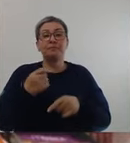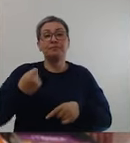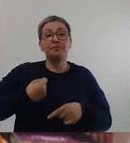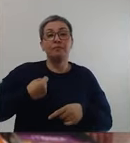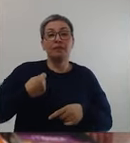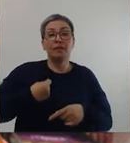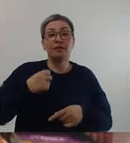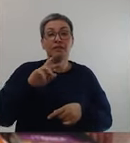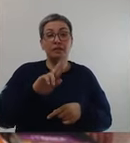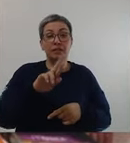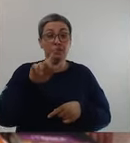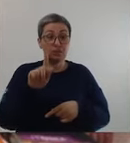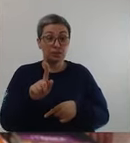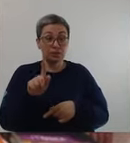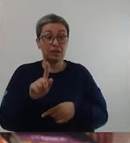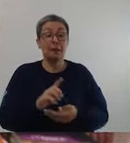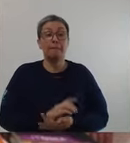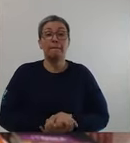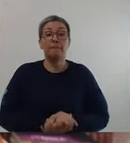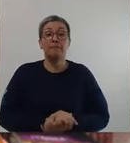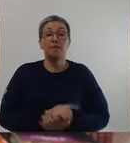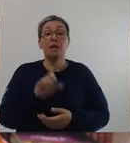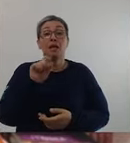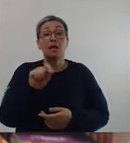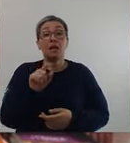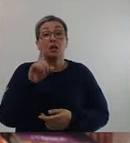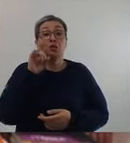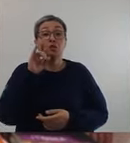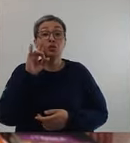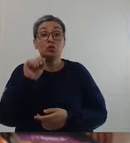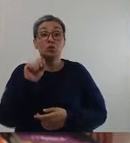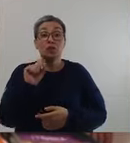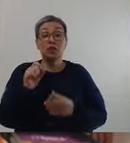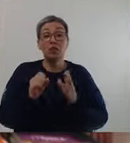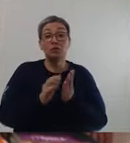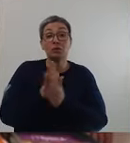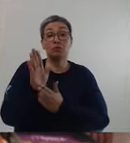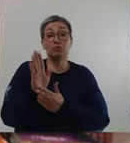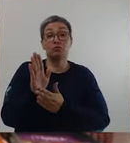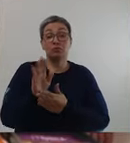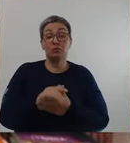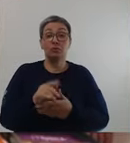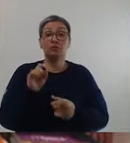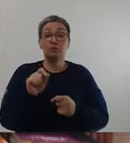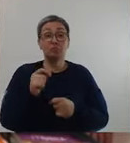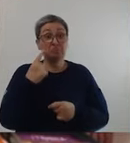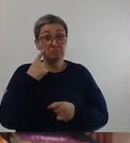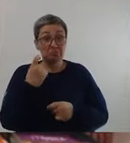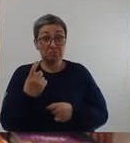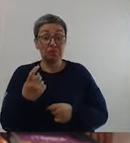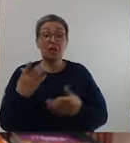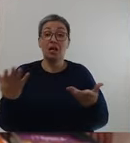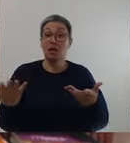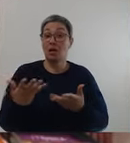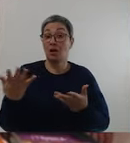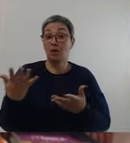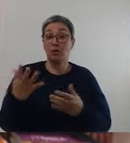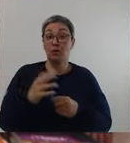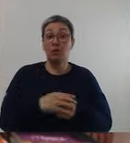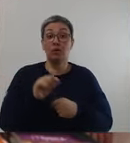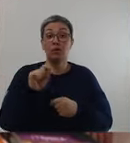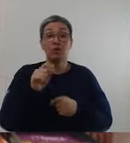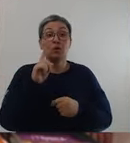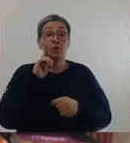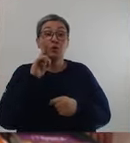o número do registro geral e a data de expedição. Olha lá, que interessante. E